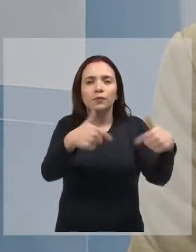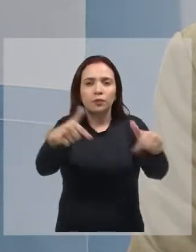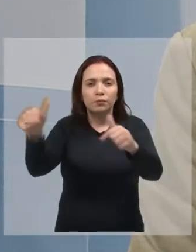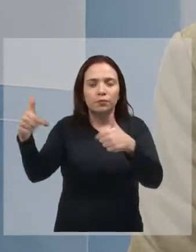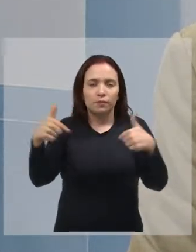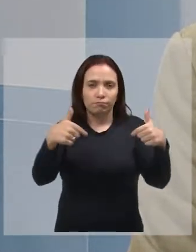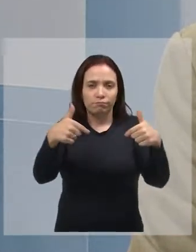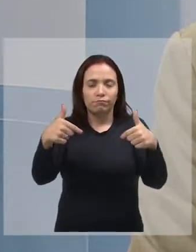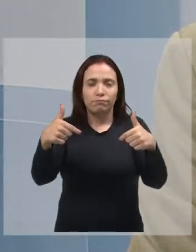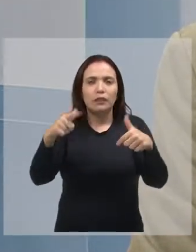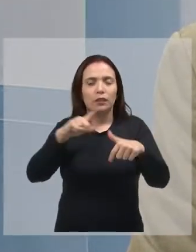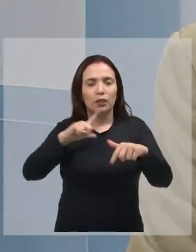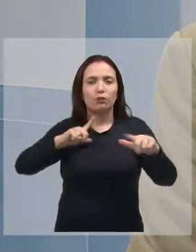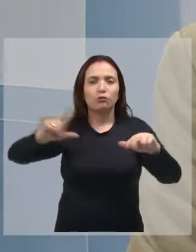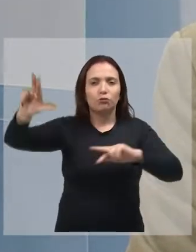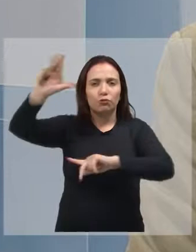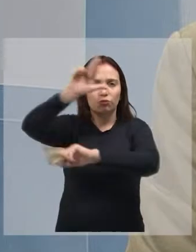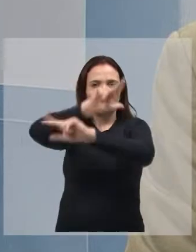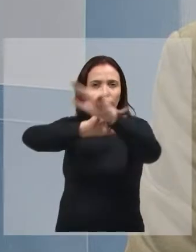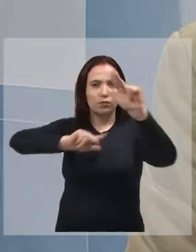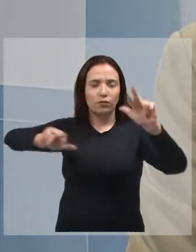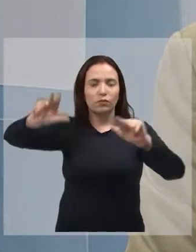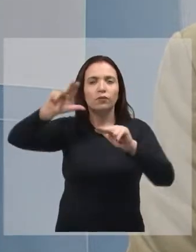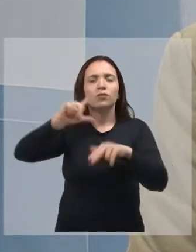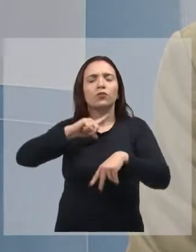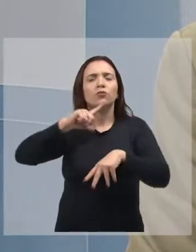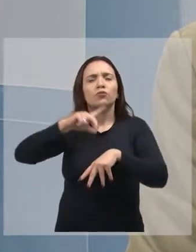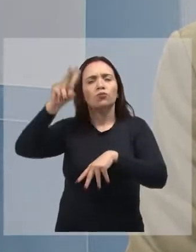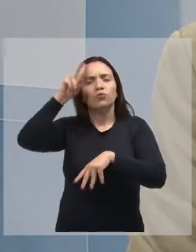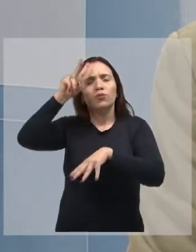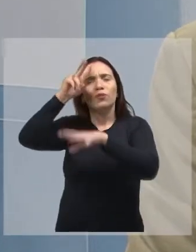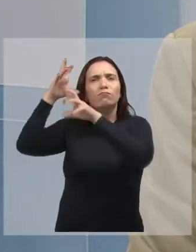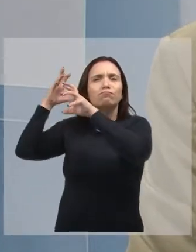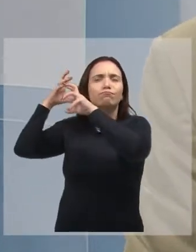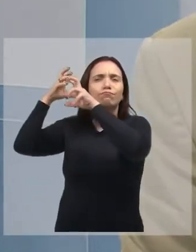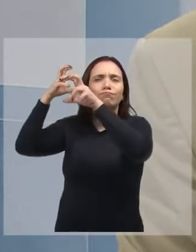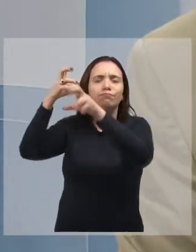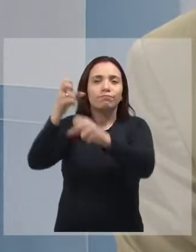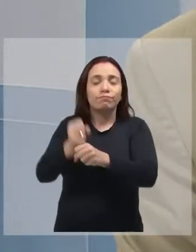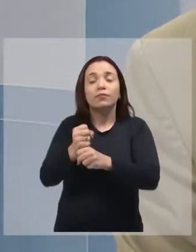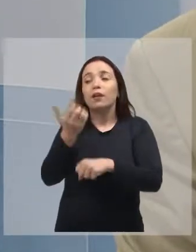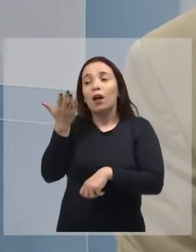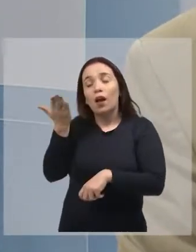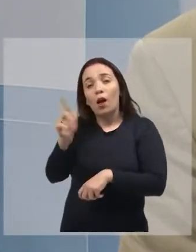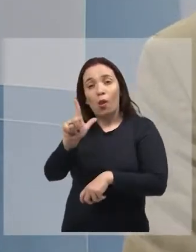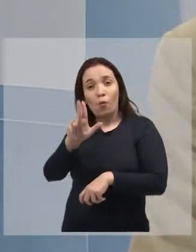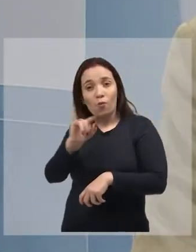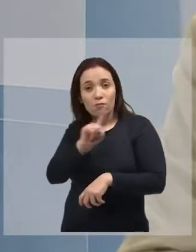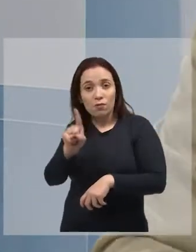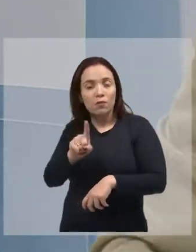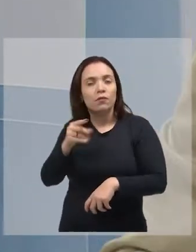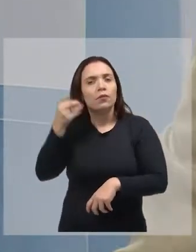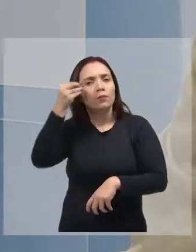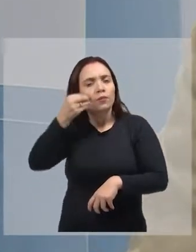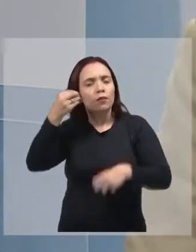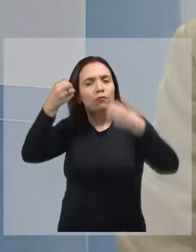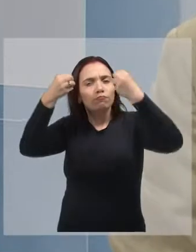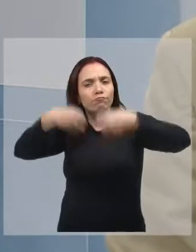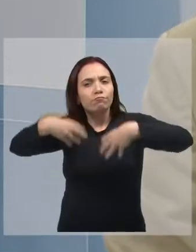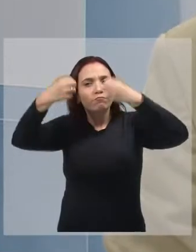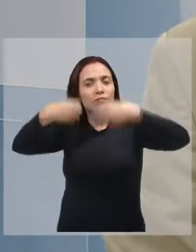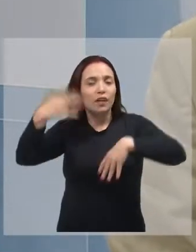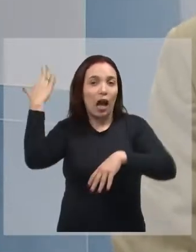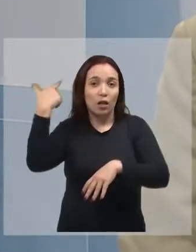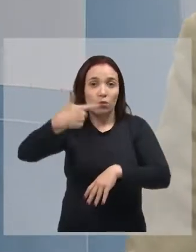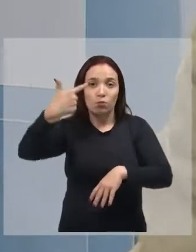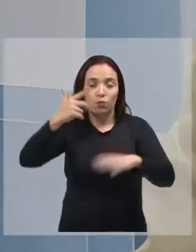número de empregos, né. Há diferenças que são históricas e que o consultor político Luiz Cláudio Ferreira Barbosa abordou no